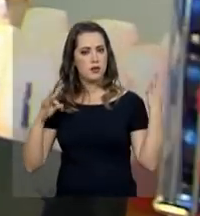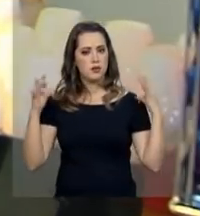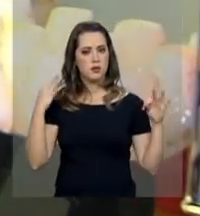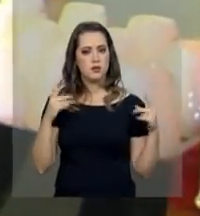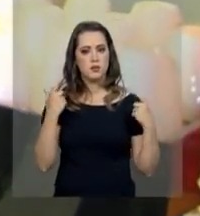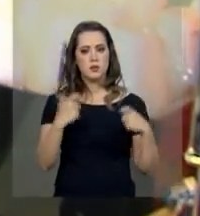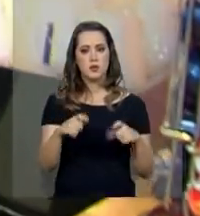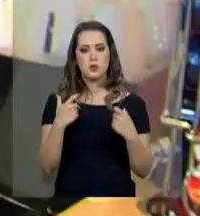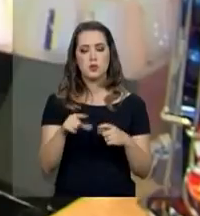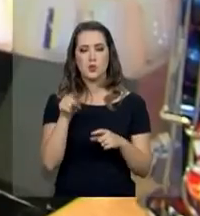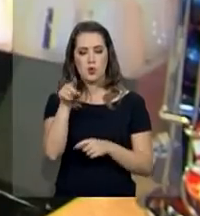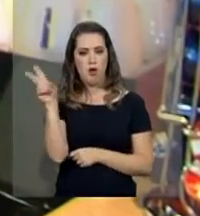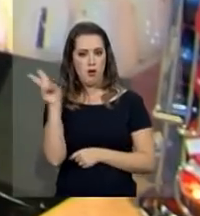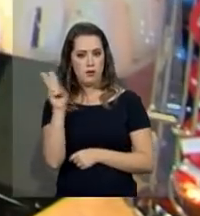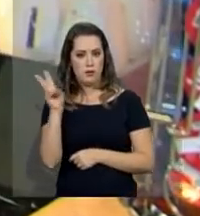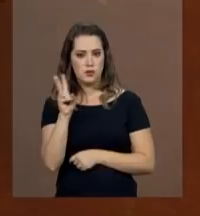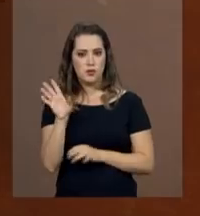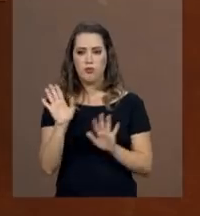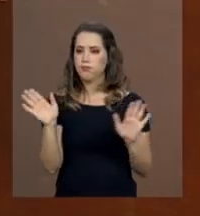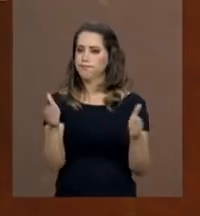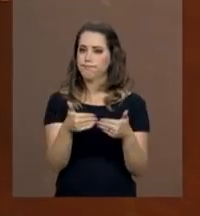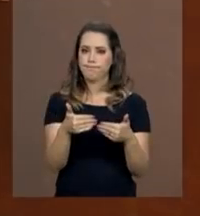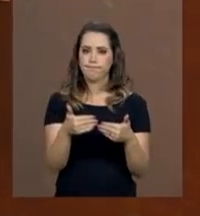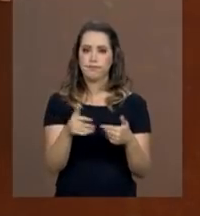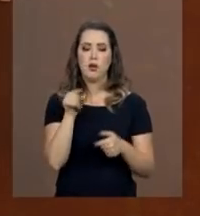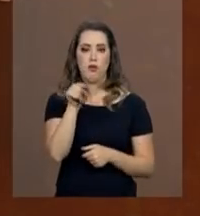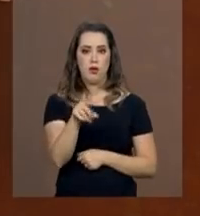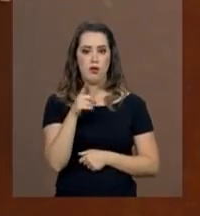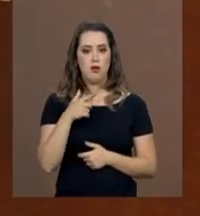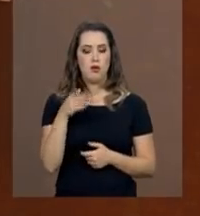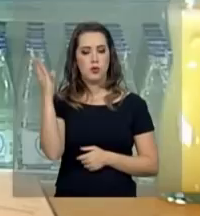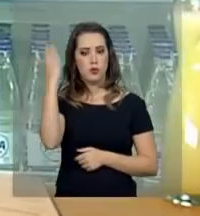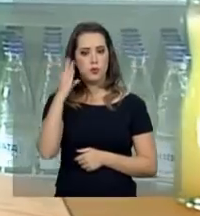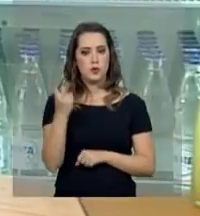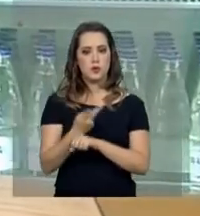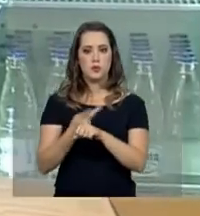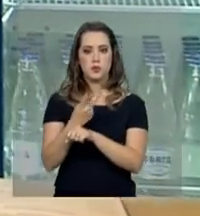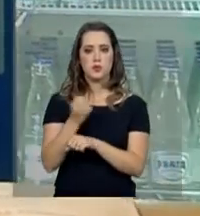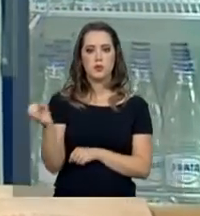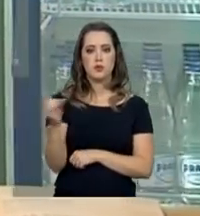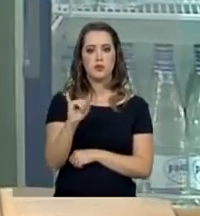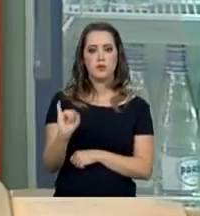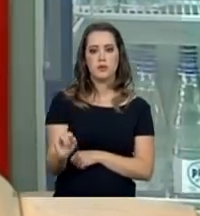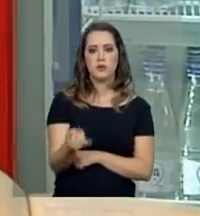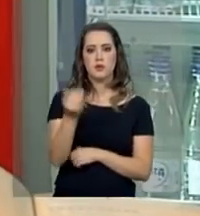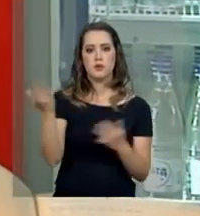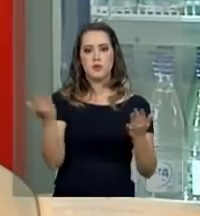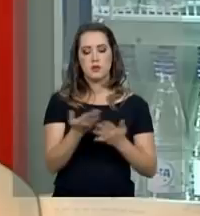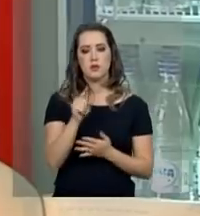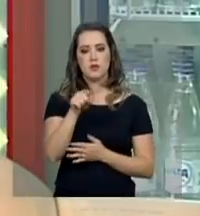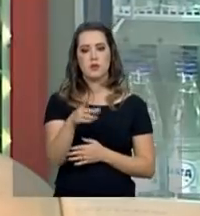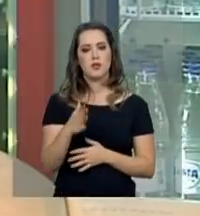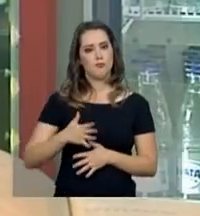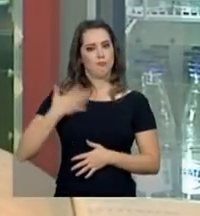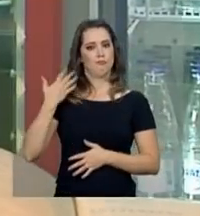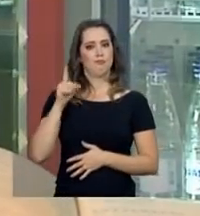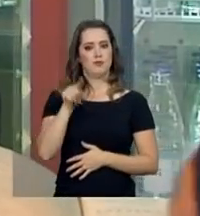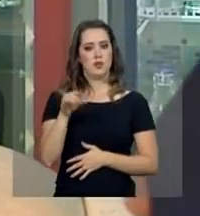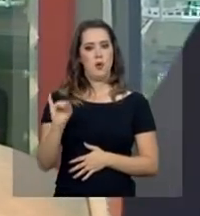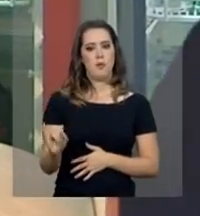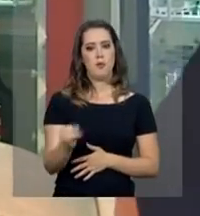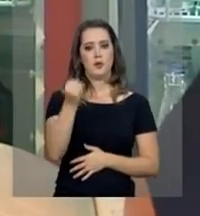viagens da família na Venezuela fechou. No Brasil, buscou uma nova chance e agora está empolgado com